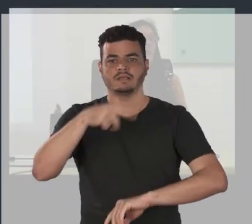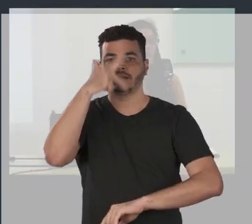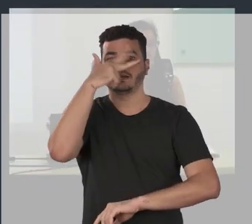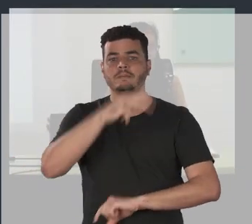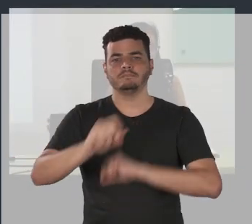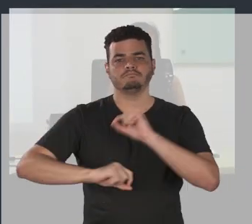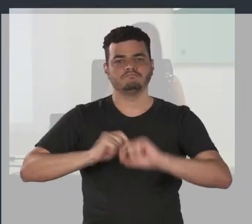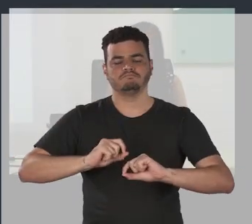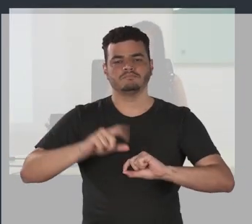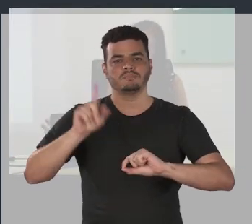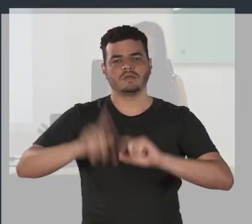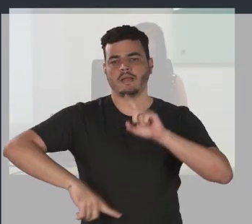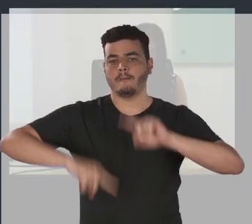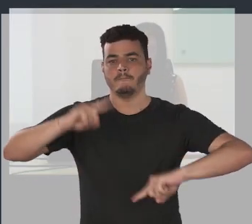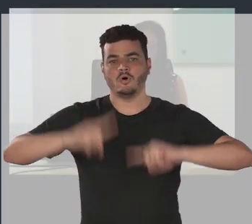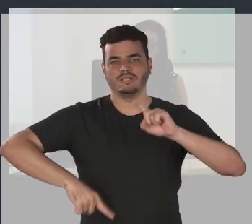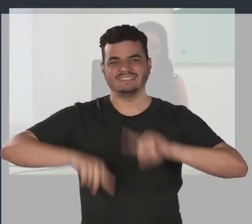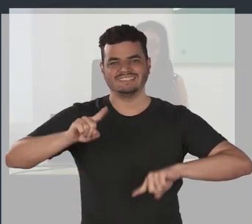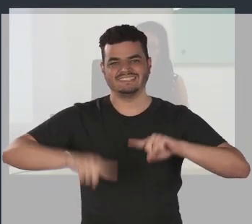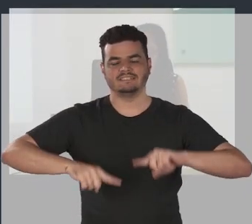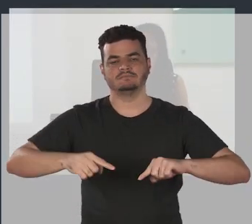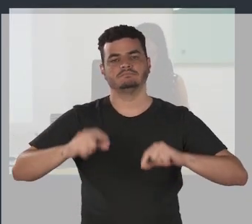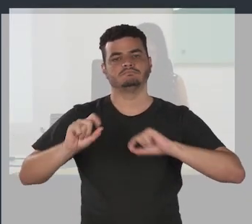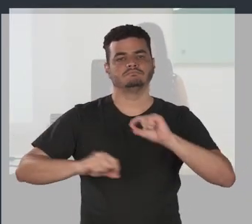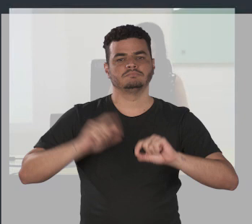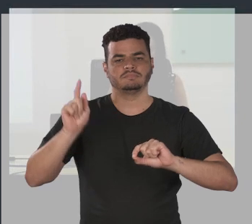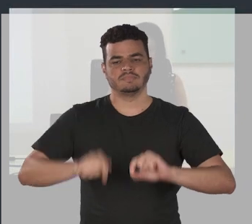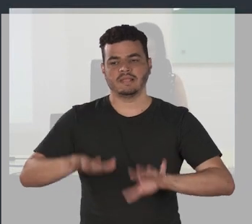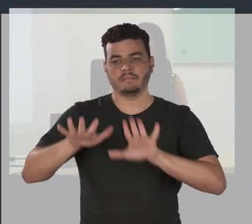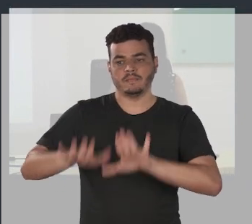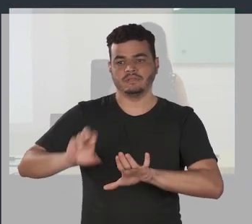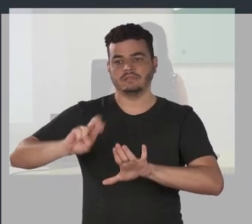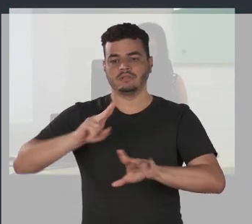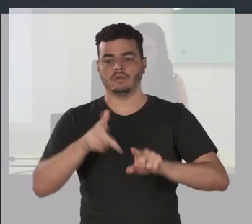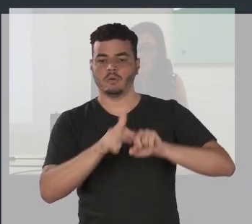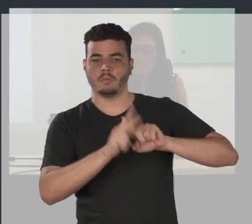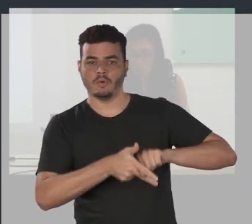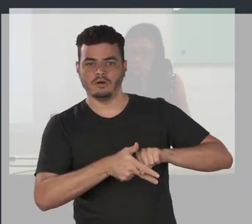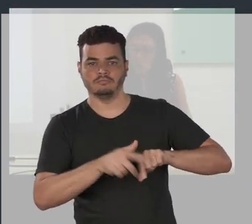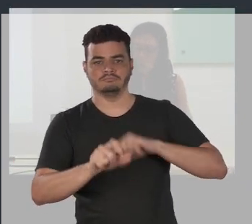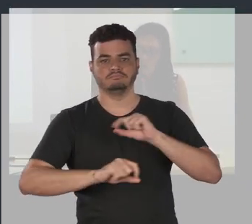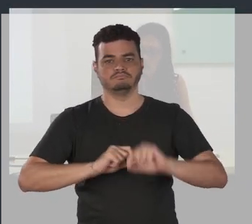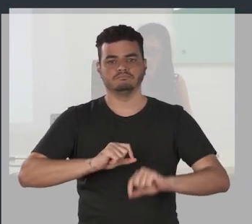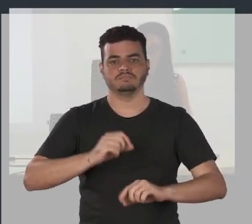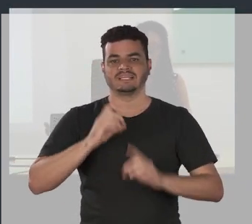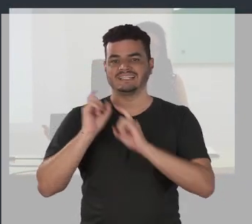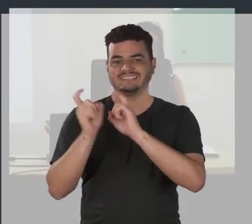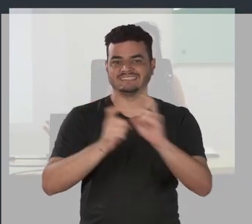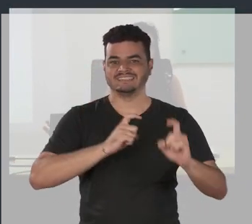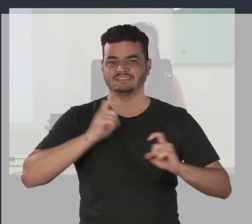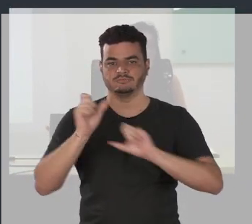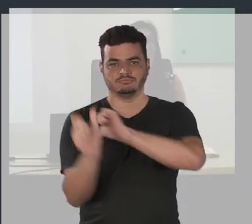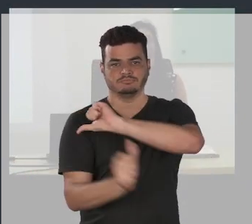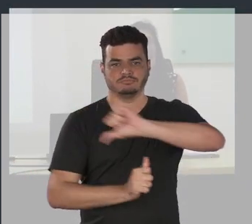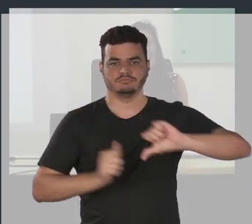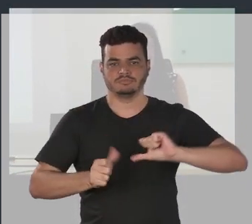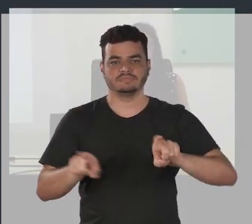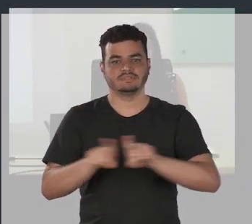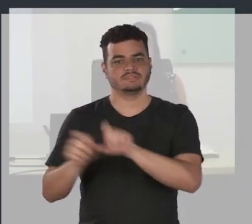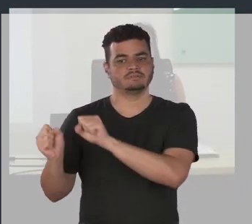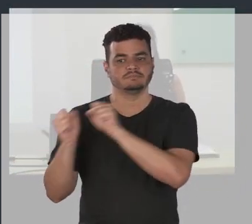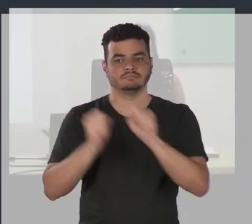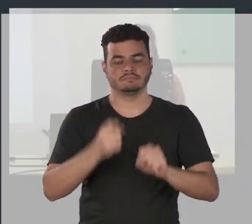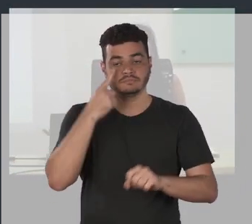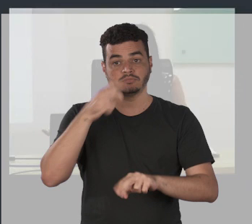uma forma política de manter ou modificar a adequação dos discursos com os saberes e os poderes. É